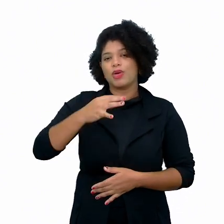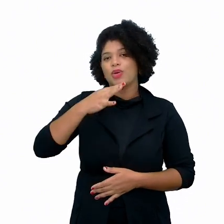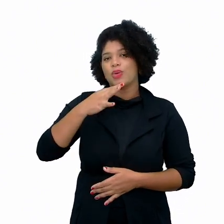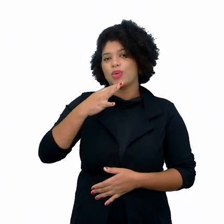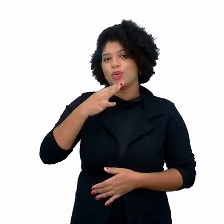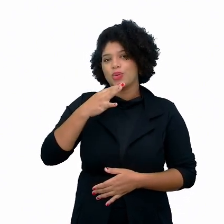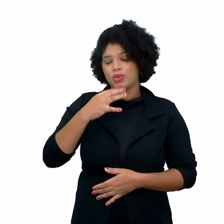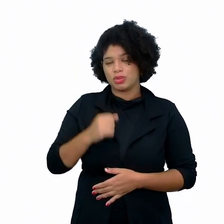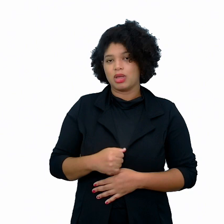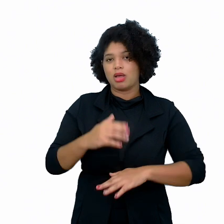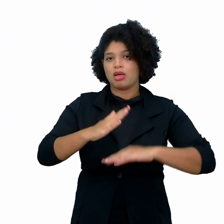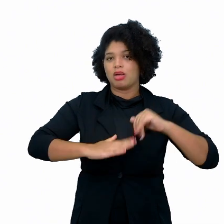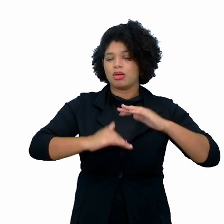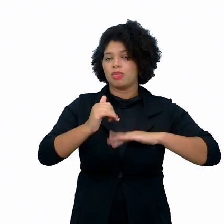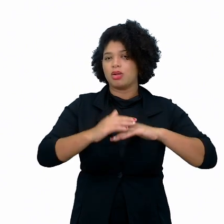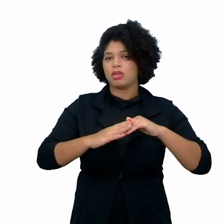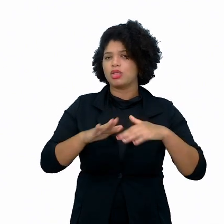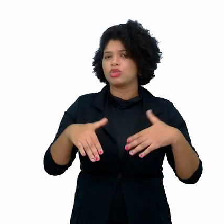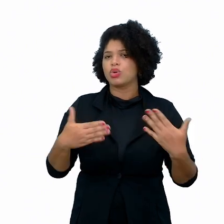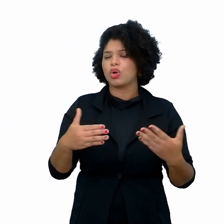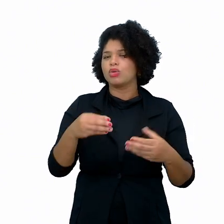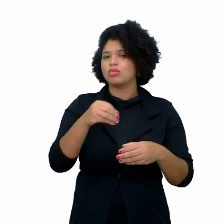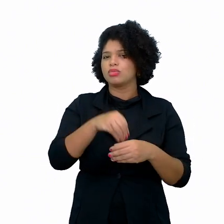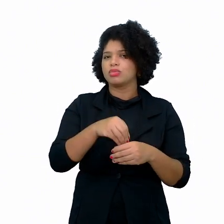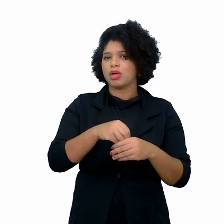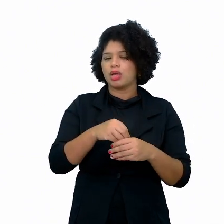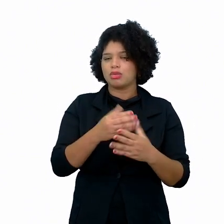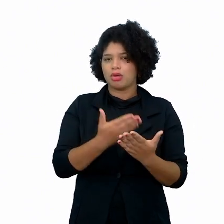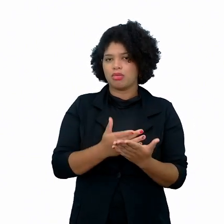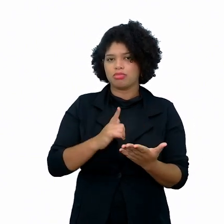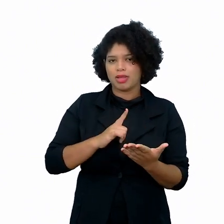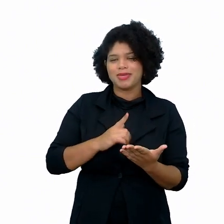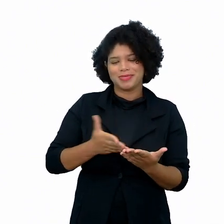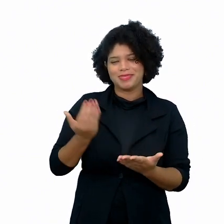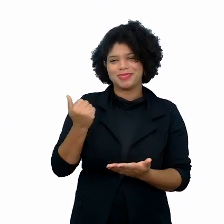quais habilidades estão presentes nessa aula?